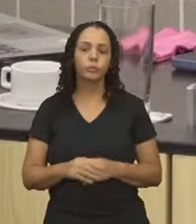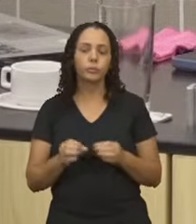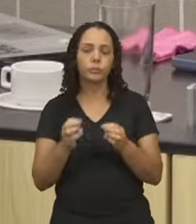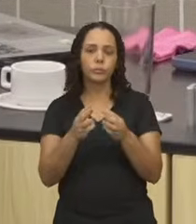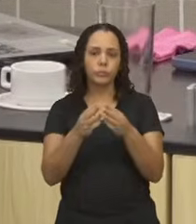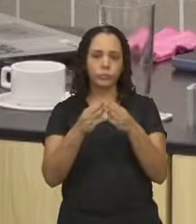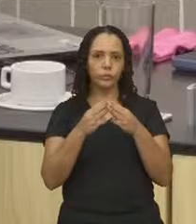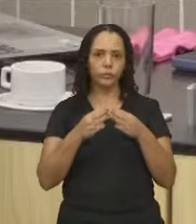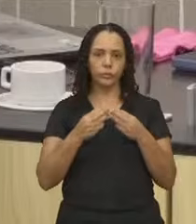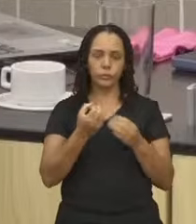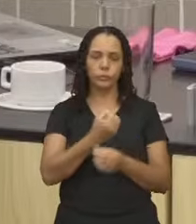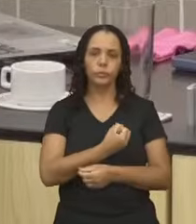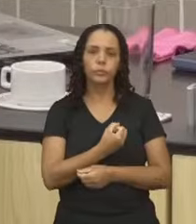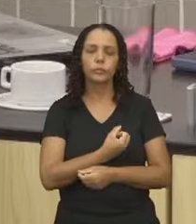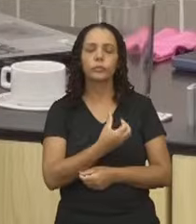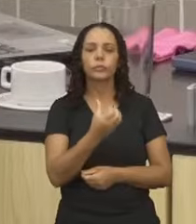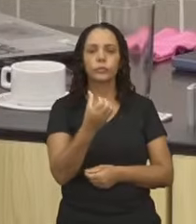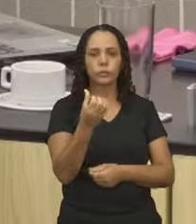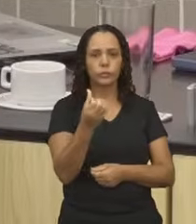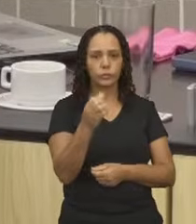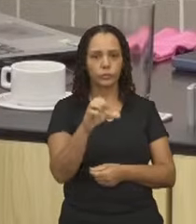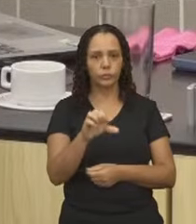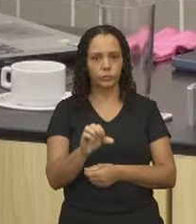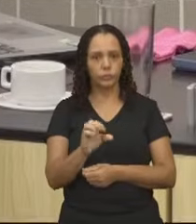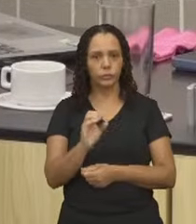Moção 690.